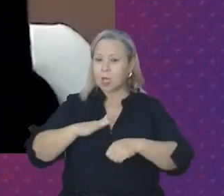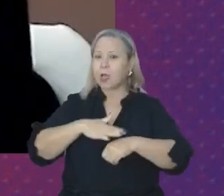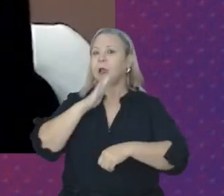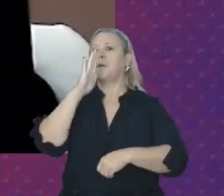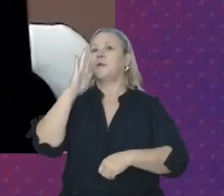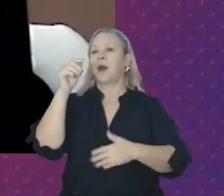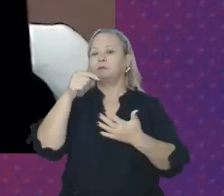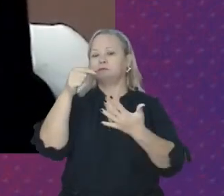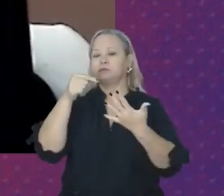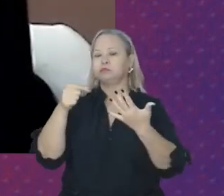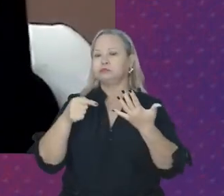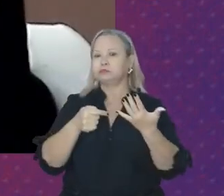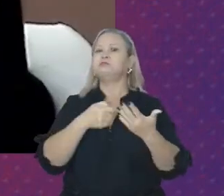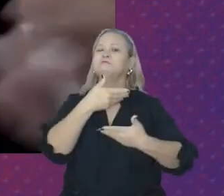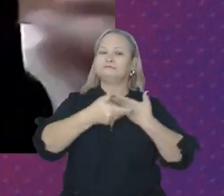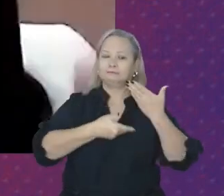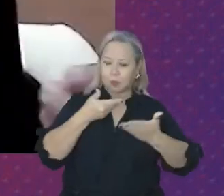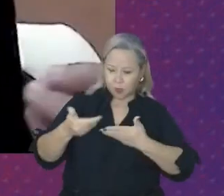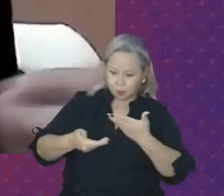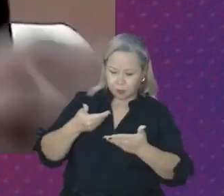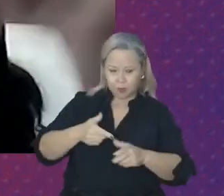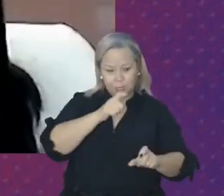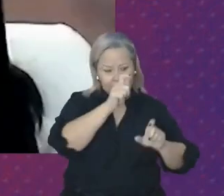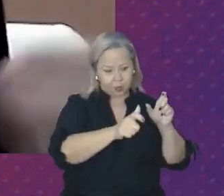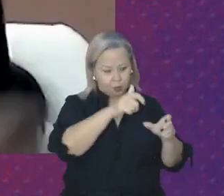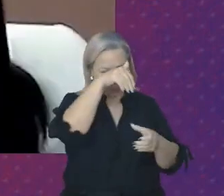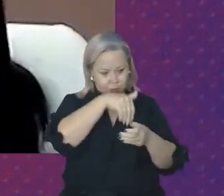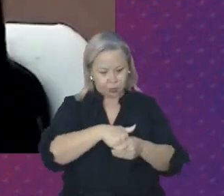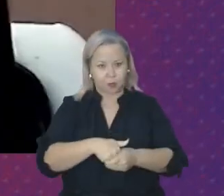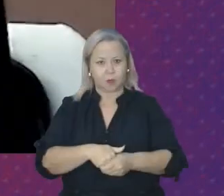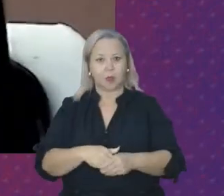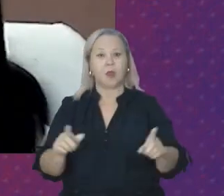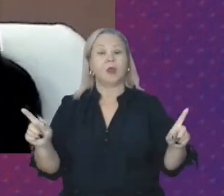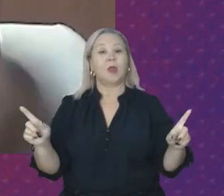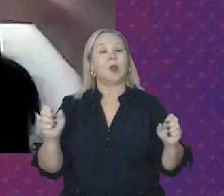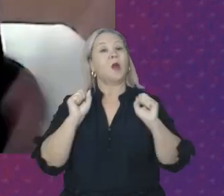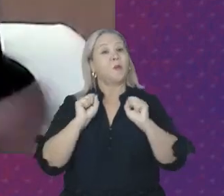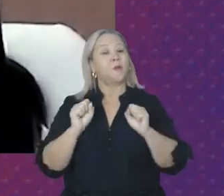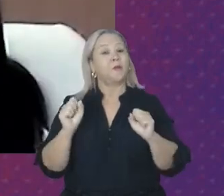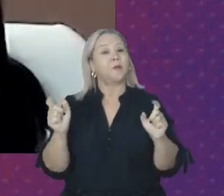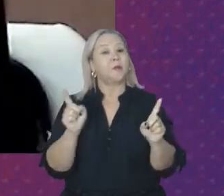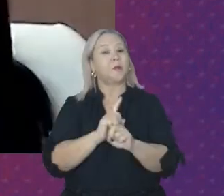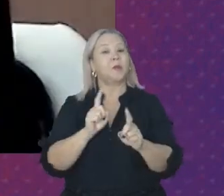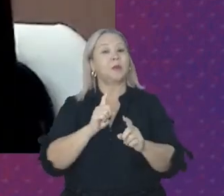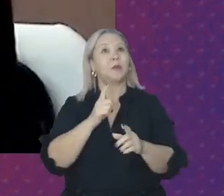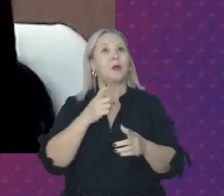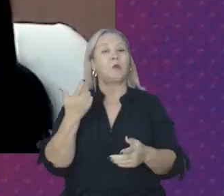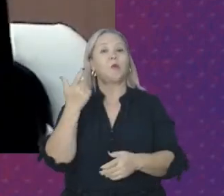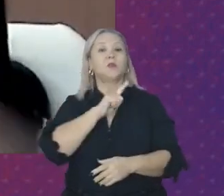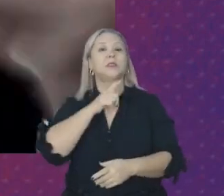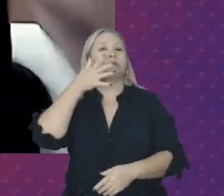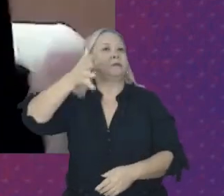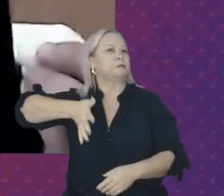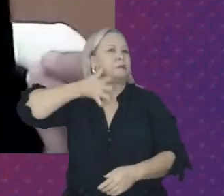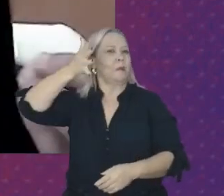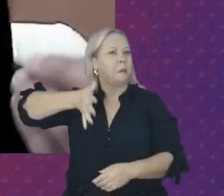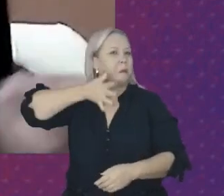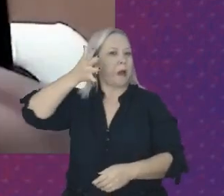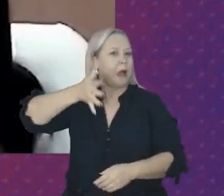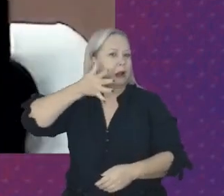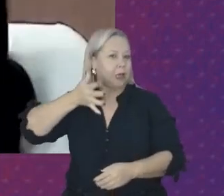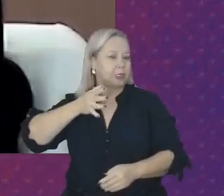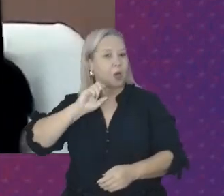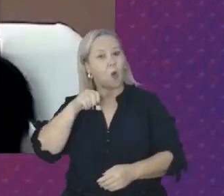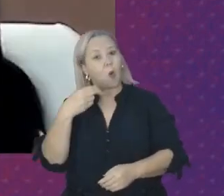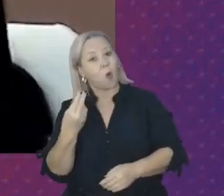pontos de contato com o seu eleitor. Você pode não conseguir dar muitas palestras durante o dia, ou uma